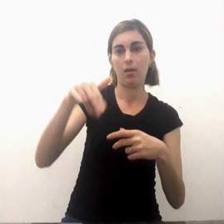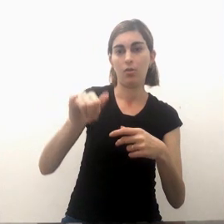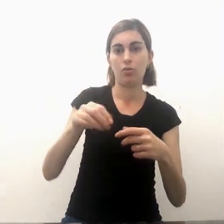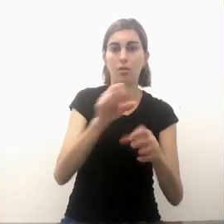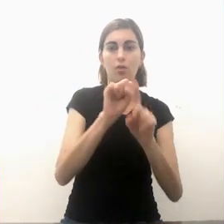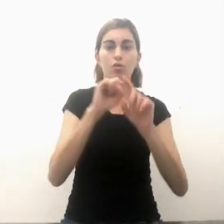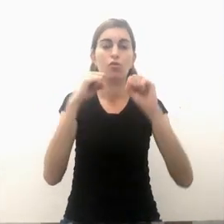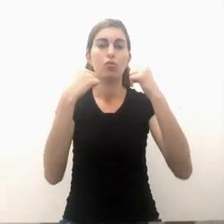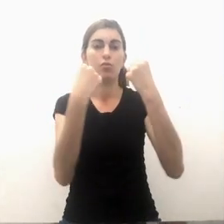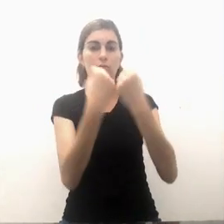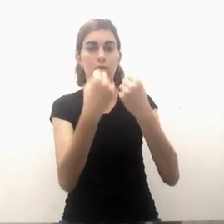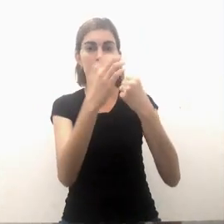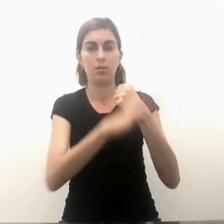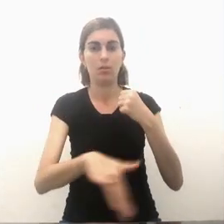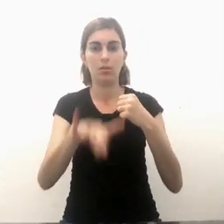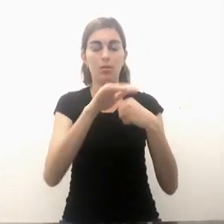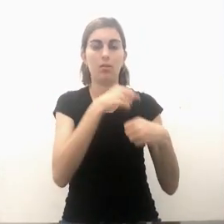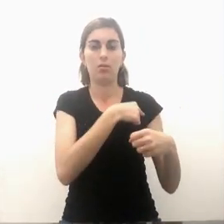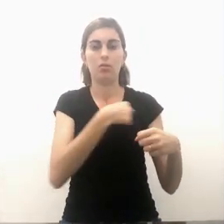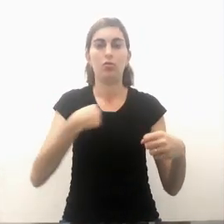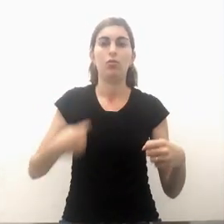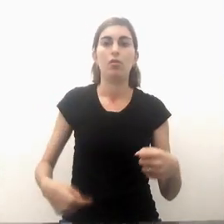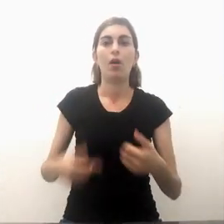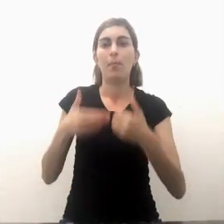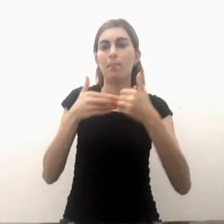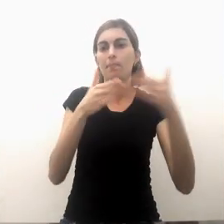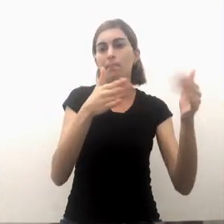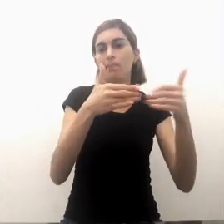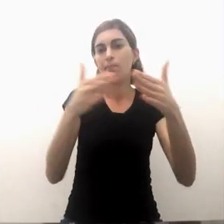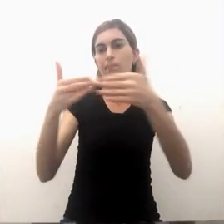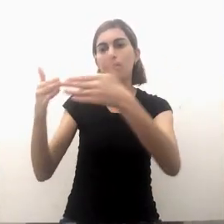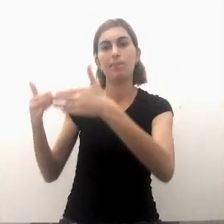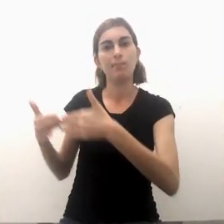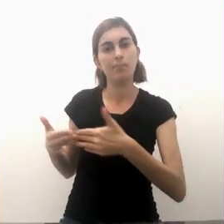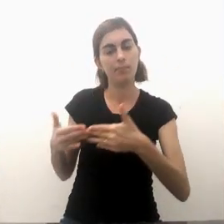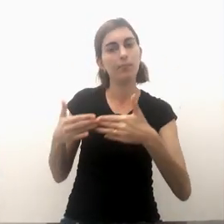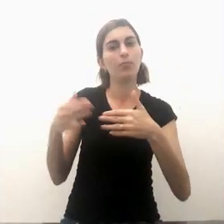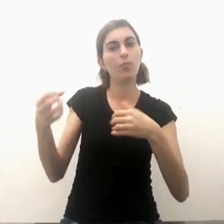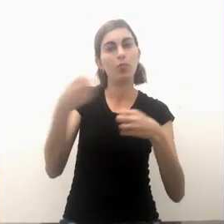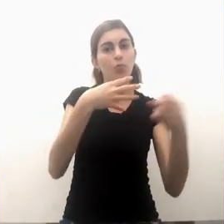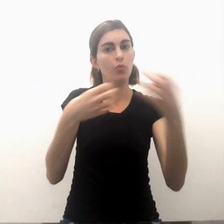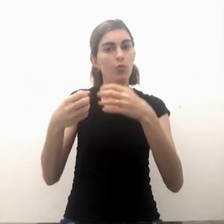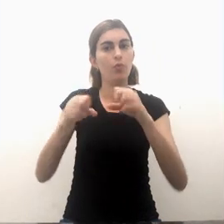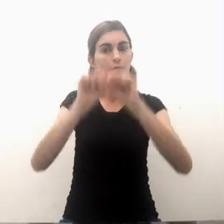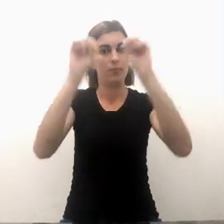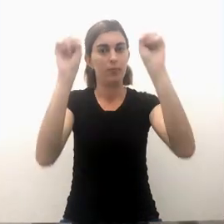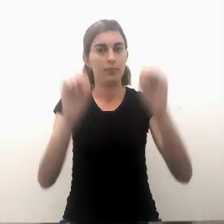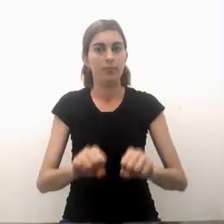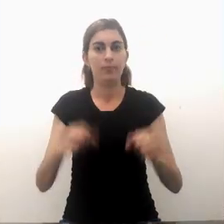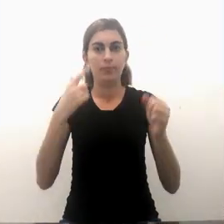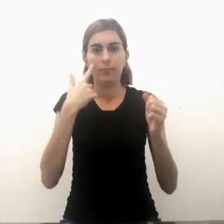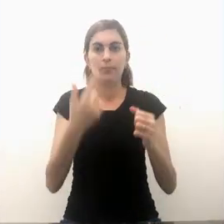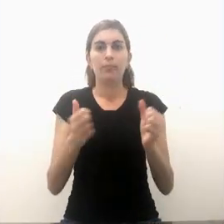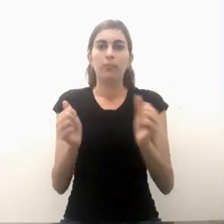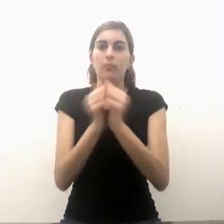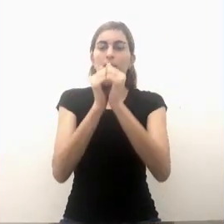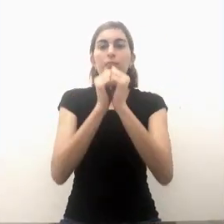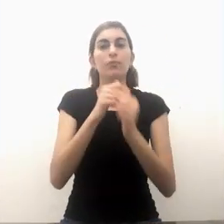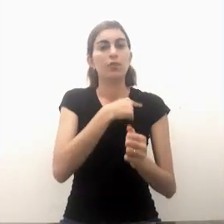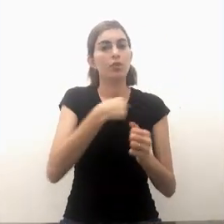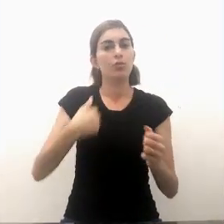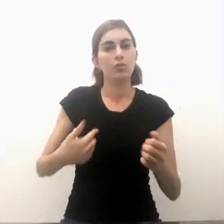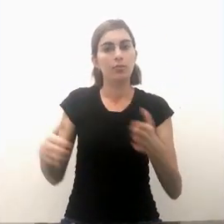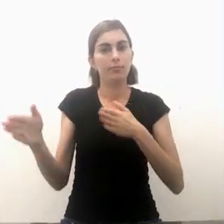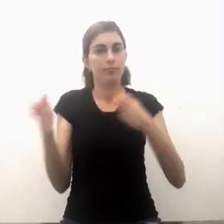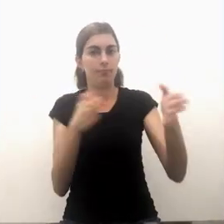tá? Socialista que vivia a China para a abertura de uma invenção de um novo sistema. Mas acompanha comigo. A China,